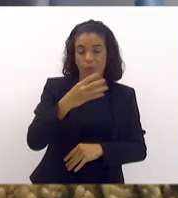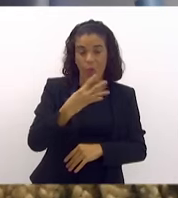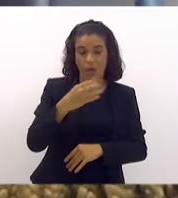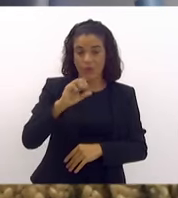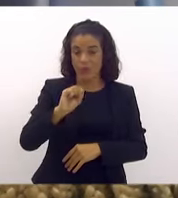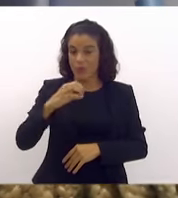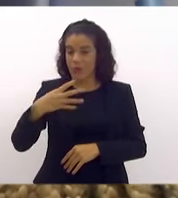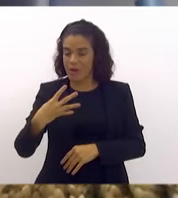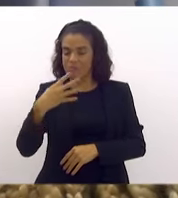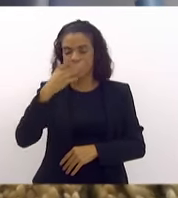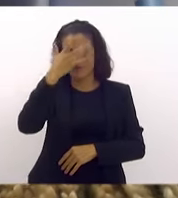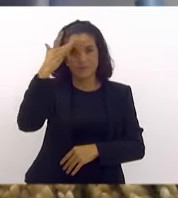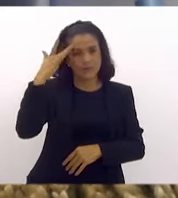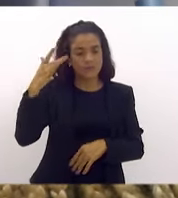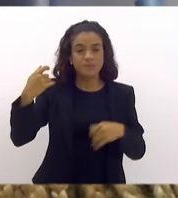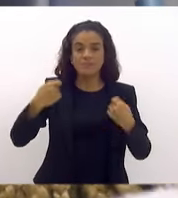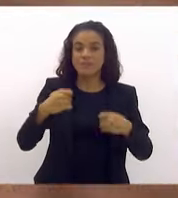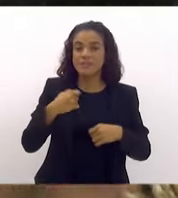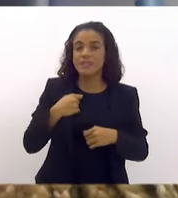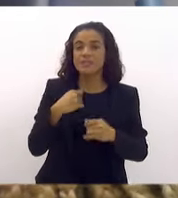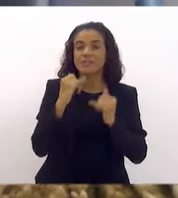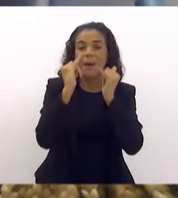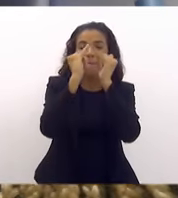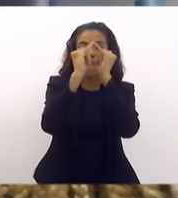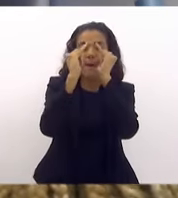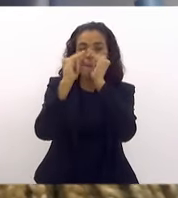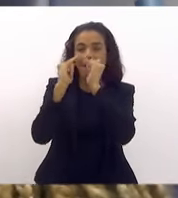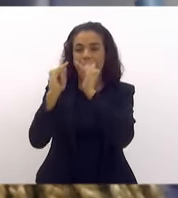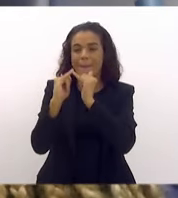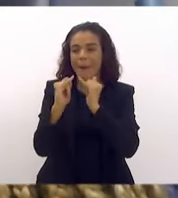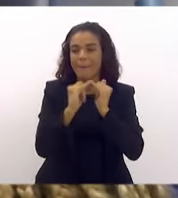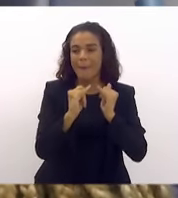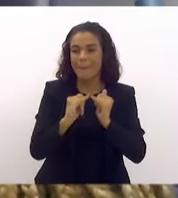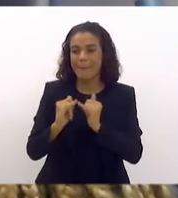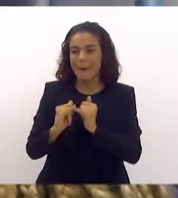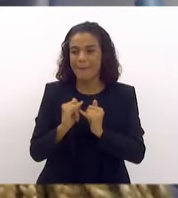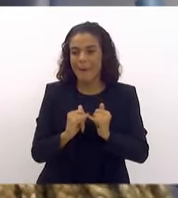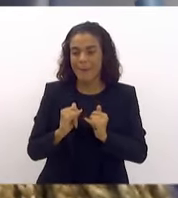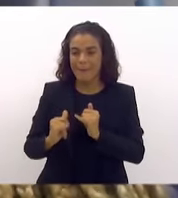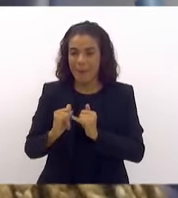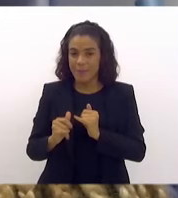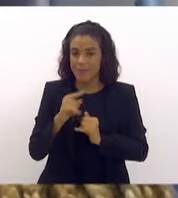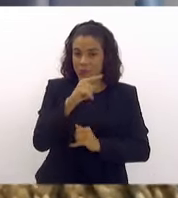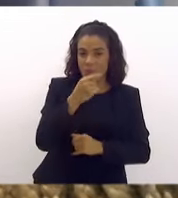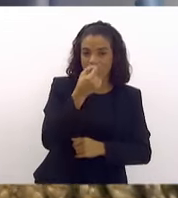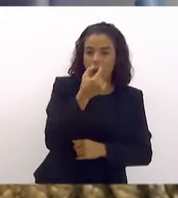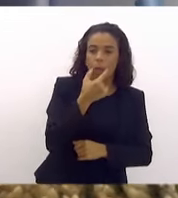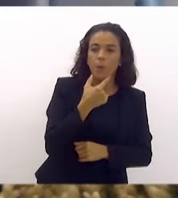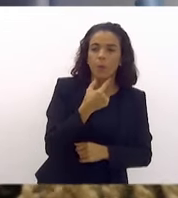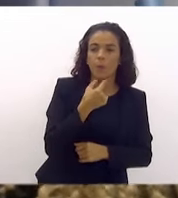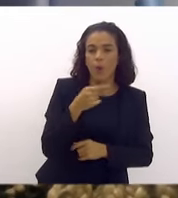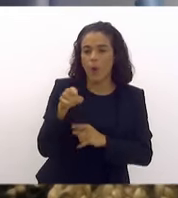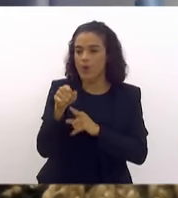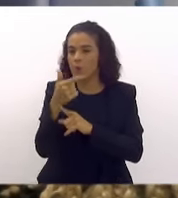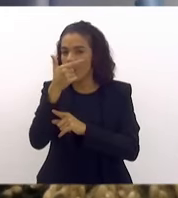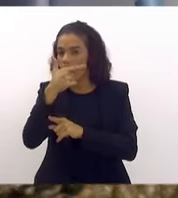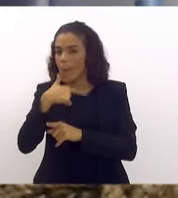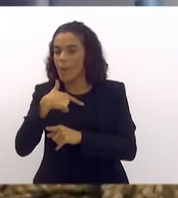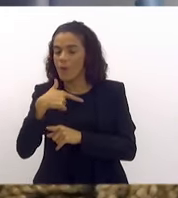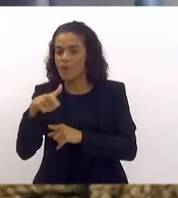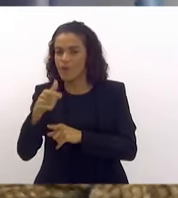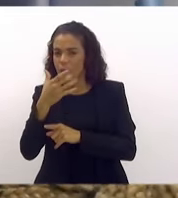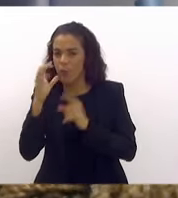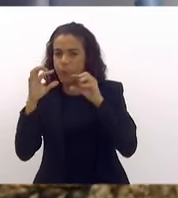que diz que as pessoas devem ter semelh entre si então uma pessoa tinha cavanhaque outra não tinha outro tinha um